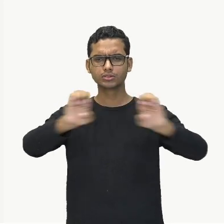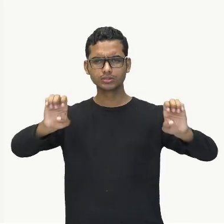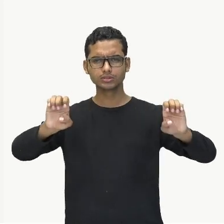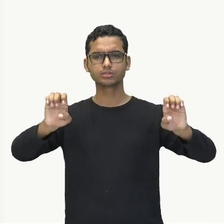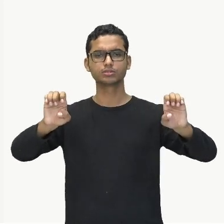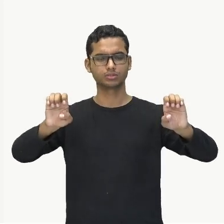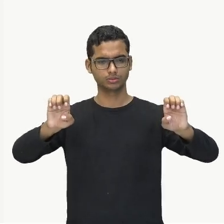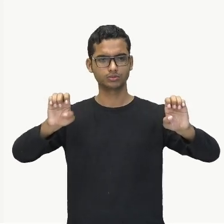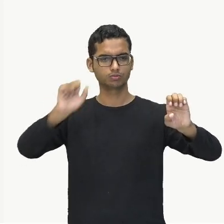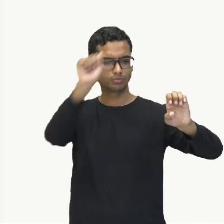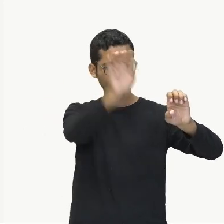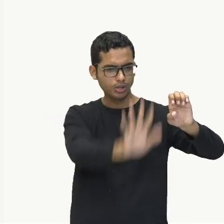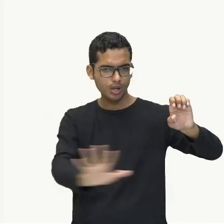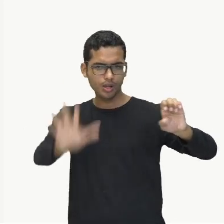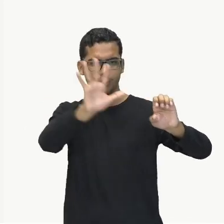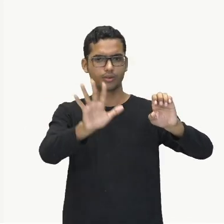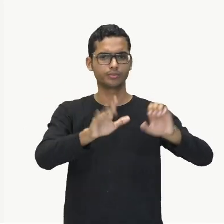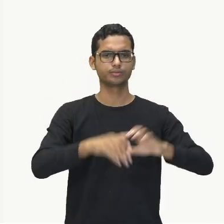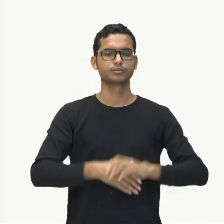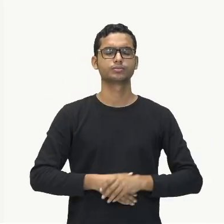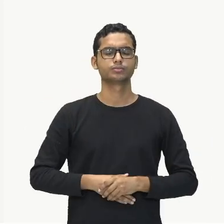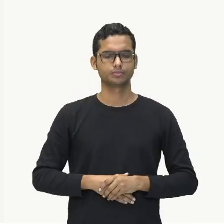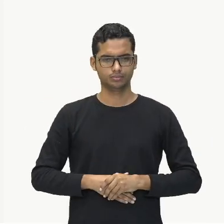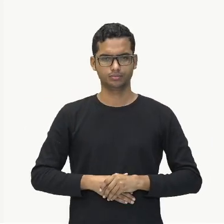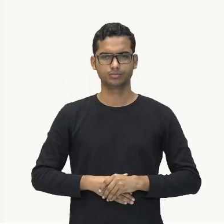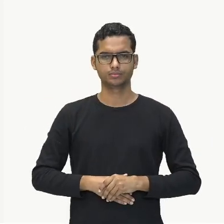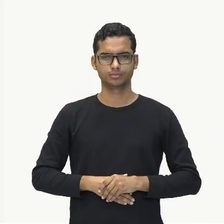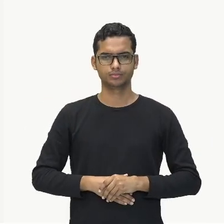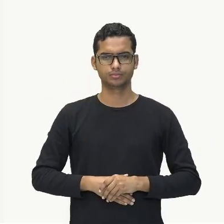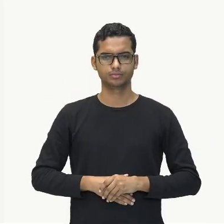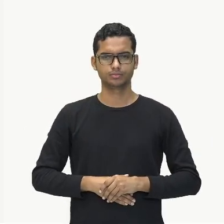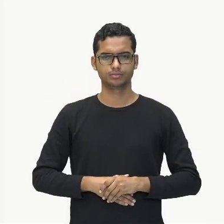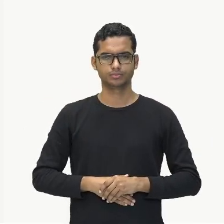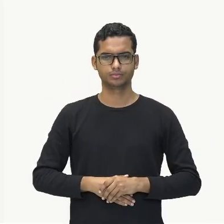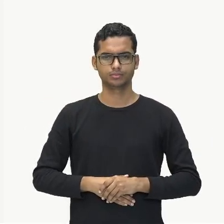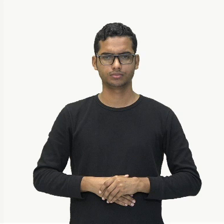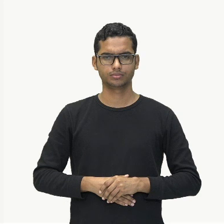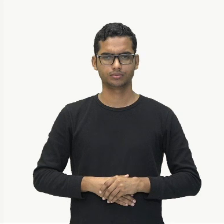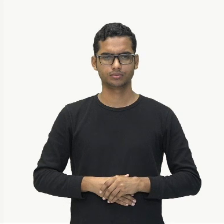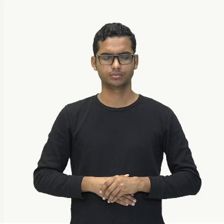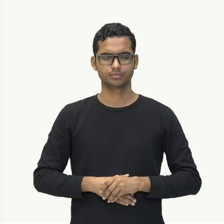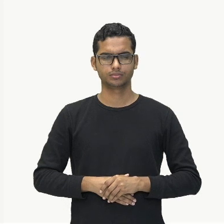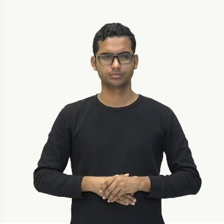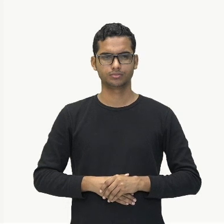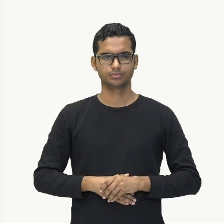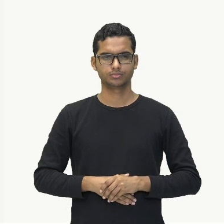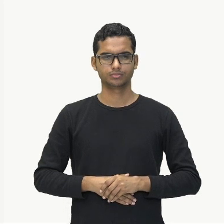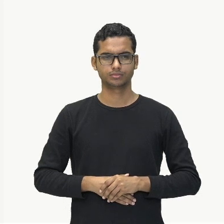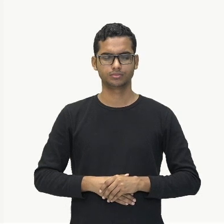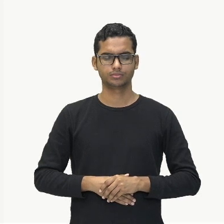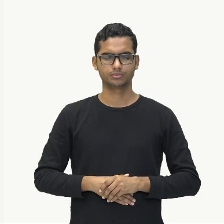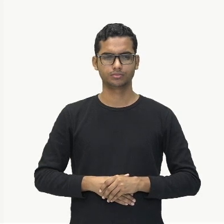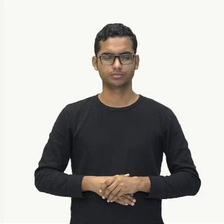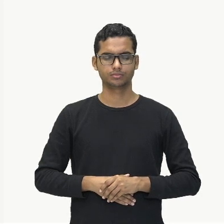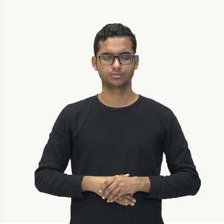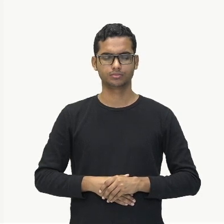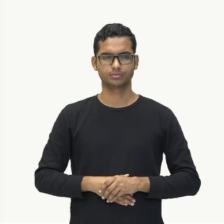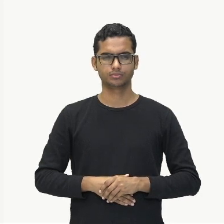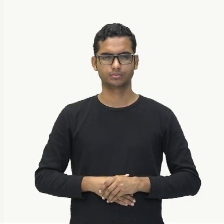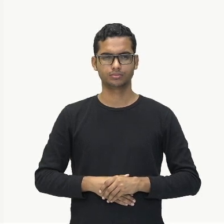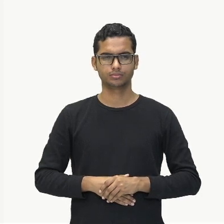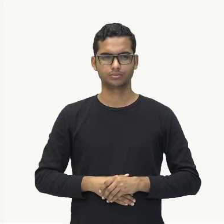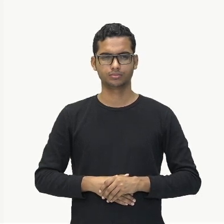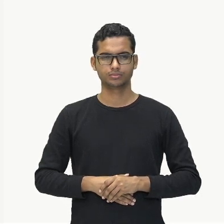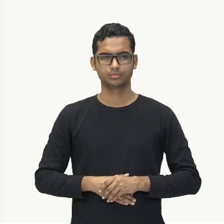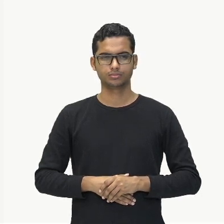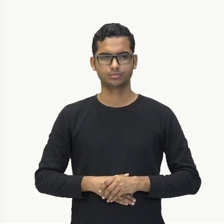equação do termo geral, a fórmula do termo geral, tá? E aí nós vamos substituir